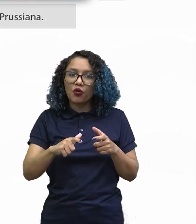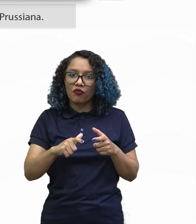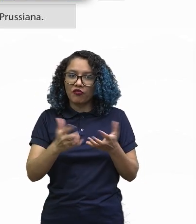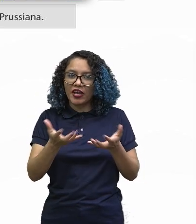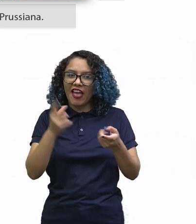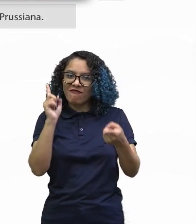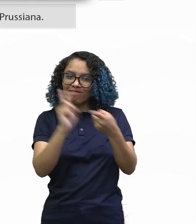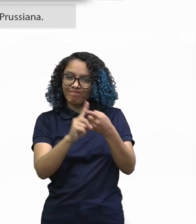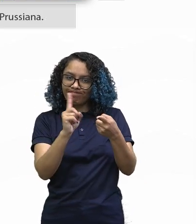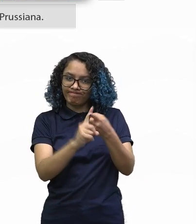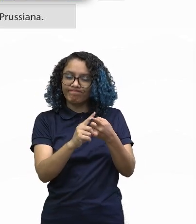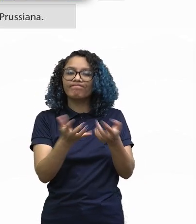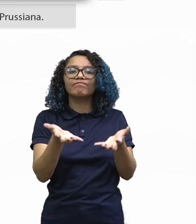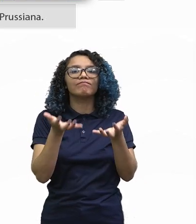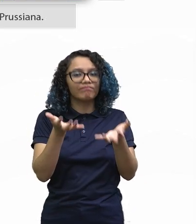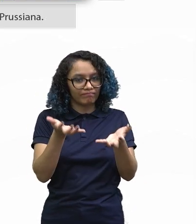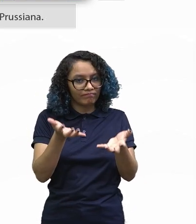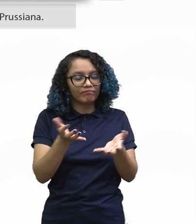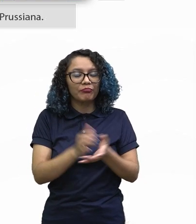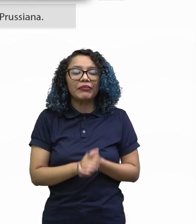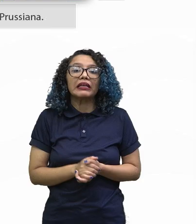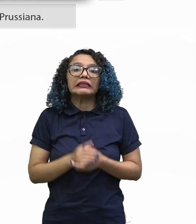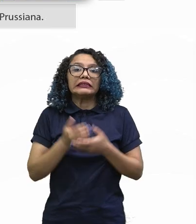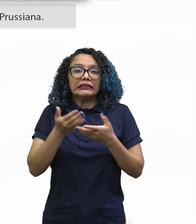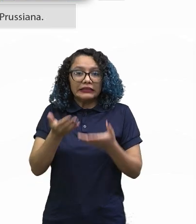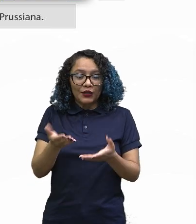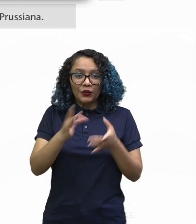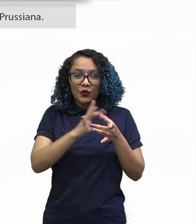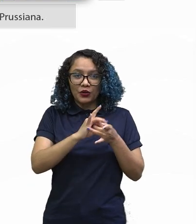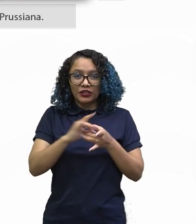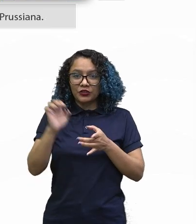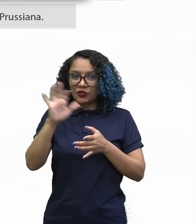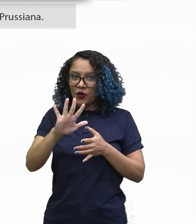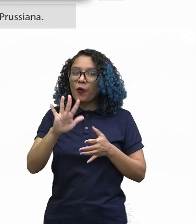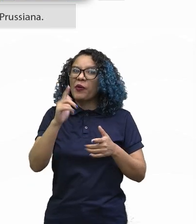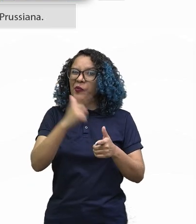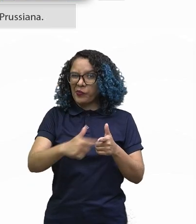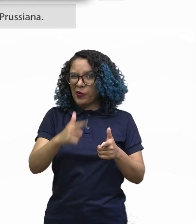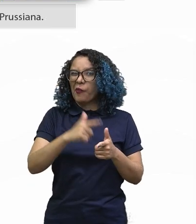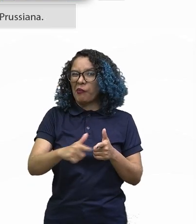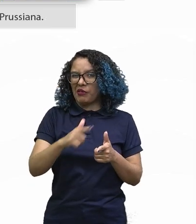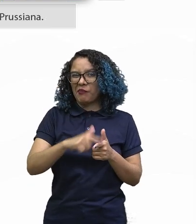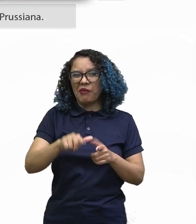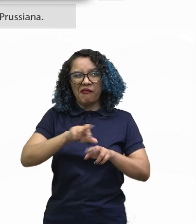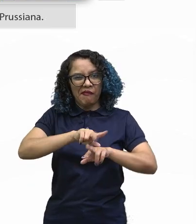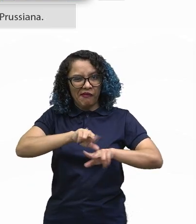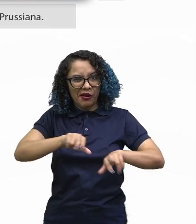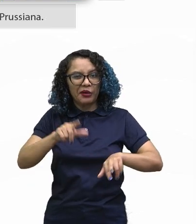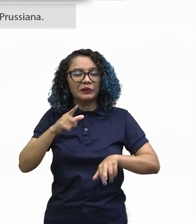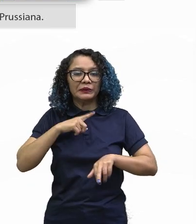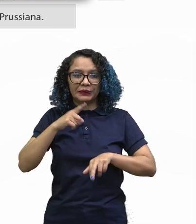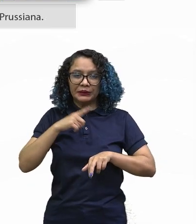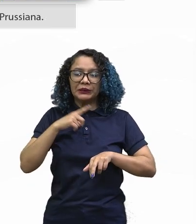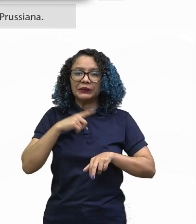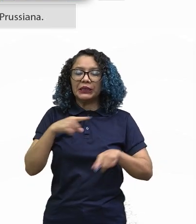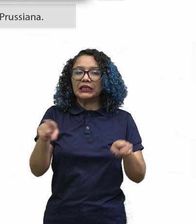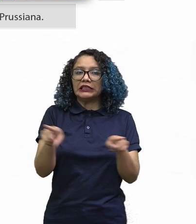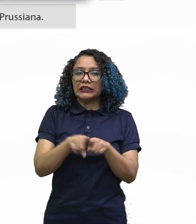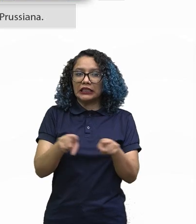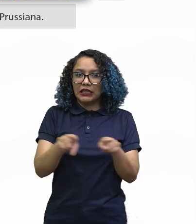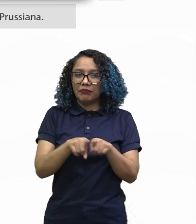de revanche. Então, o contexto europeu era um contexto conturbado e extremamente,